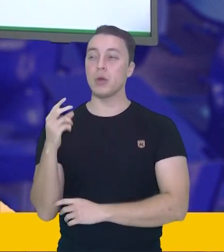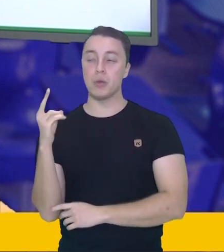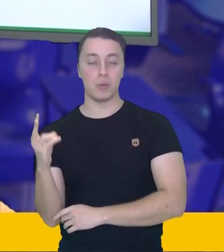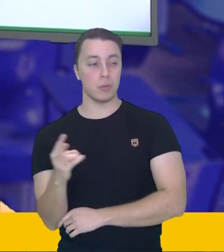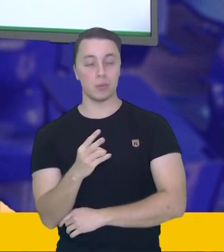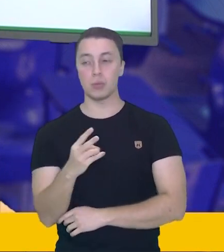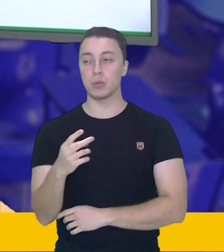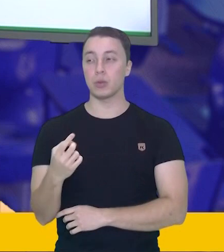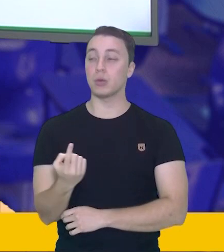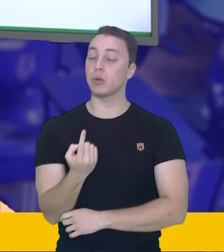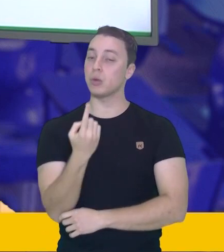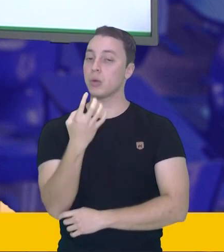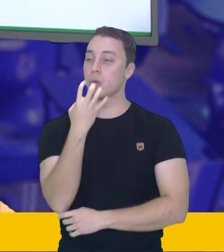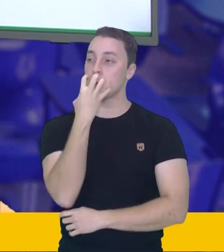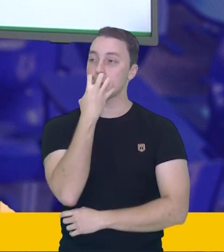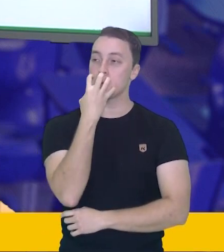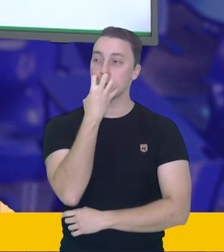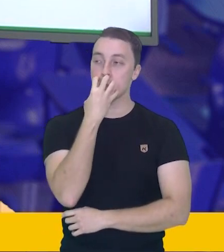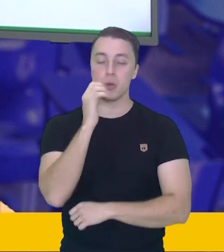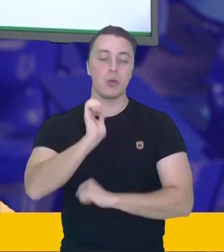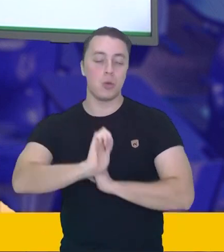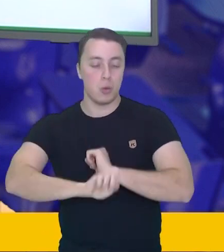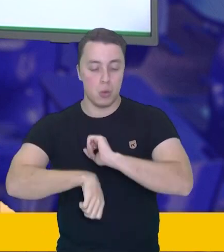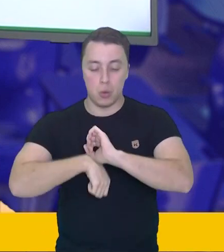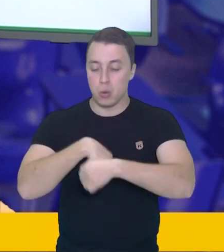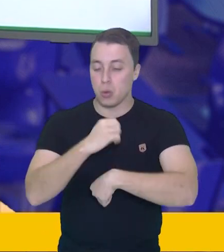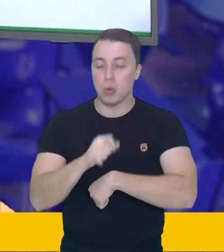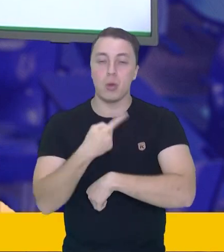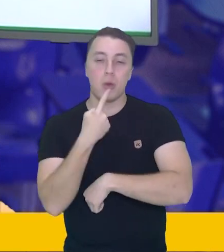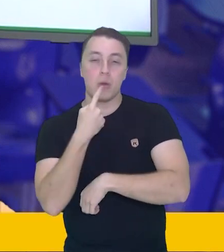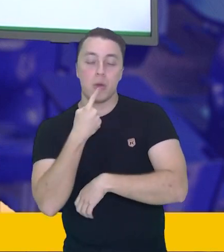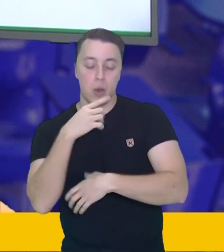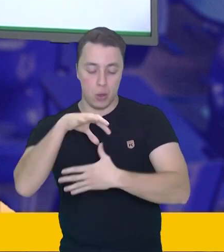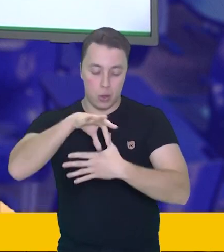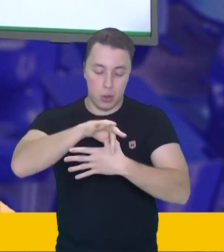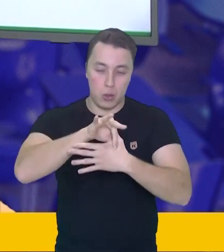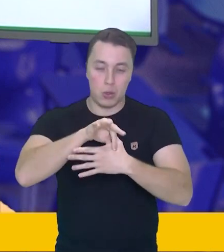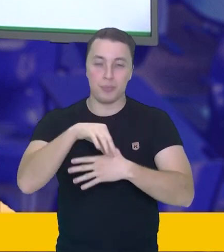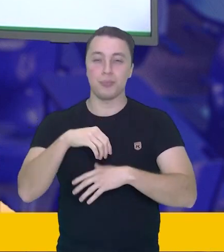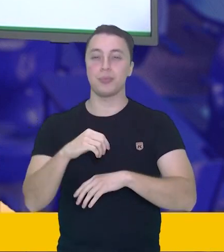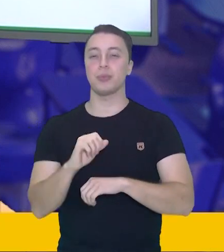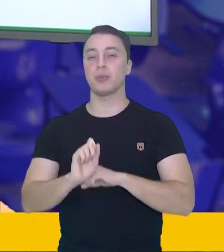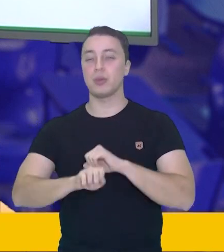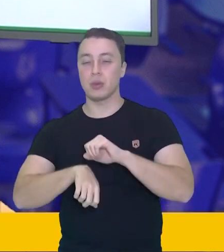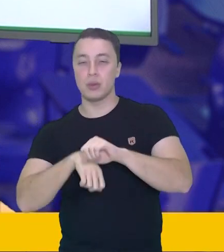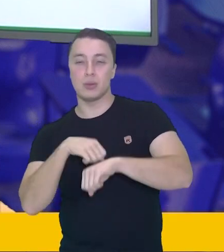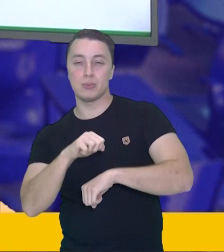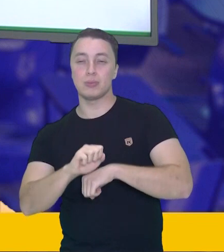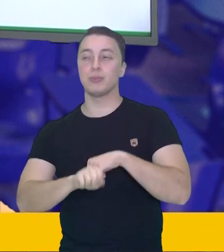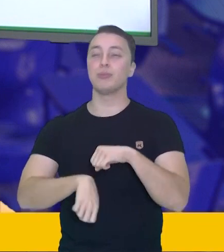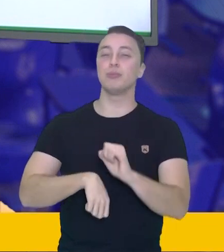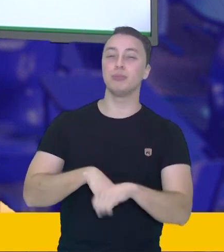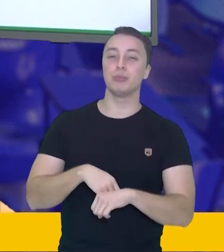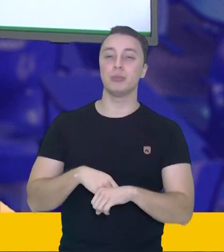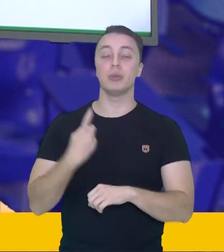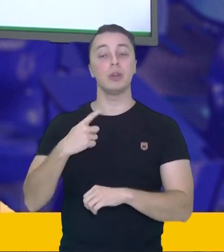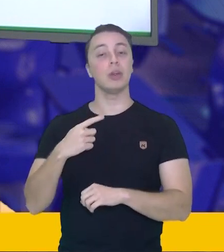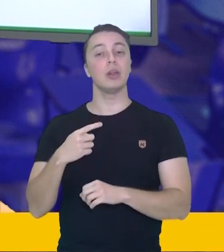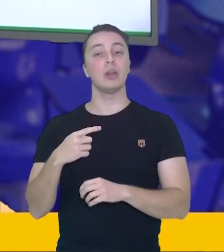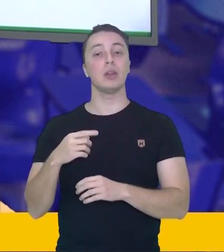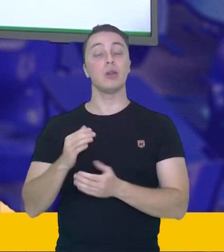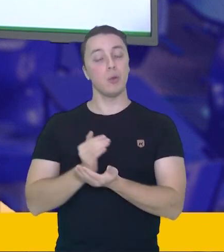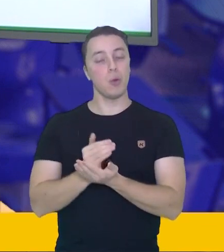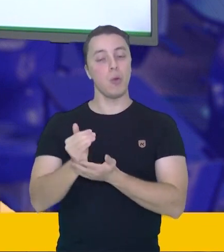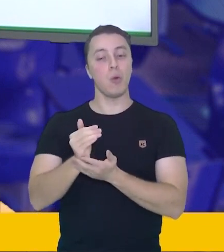final. Um cão vinha caminhando com um pedaço de carne na boca. Essa frase estava no início do